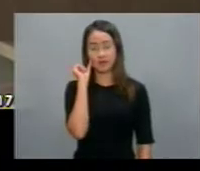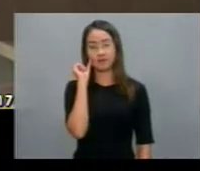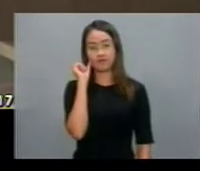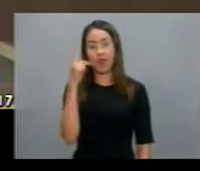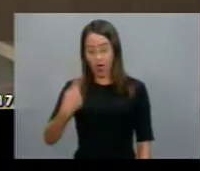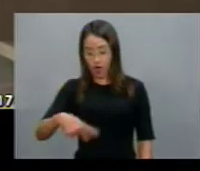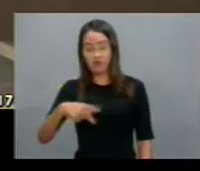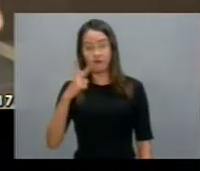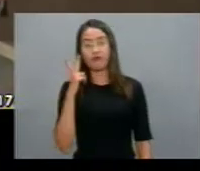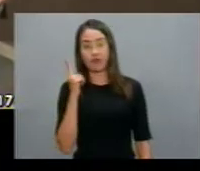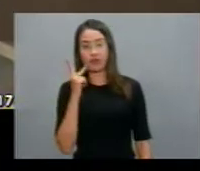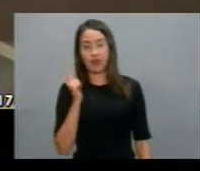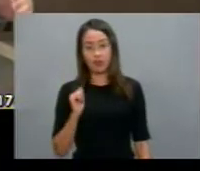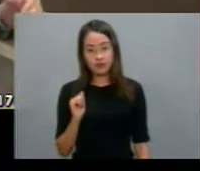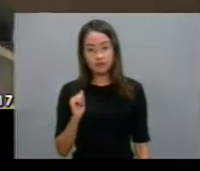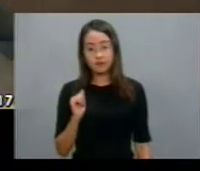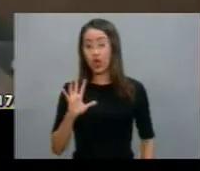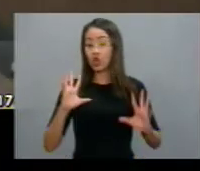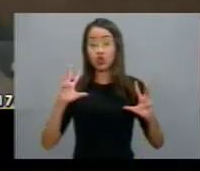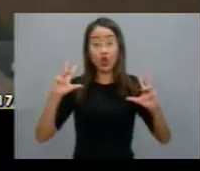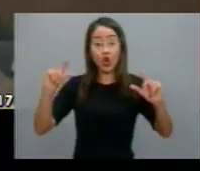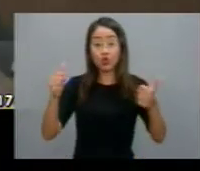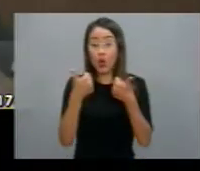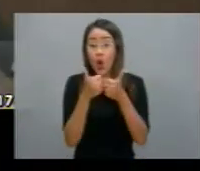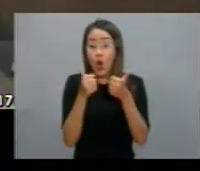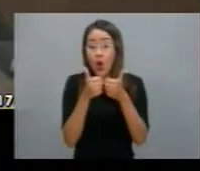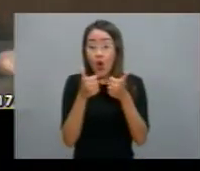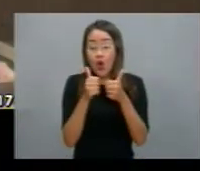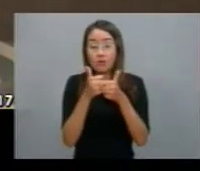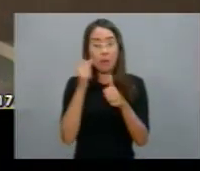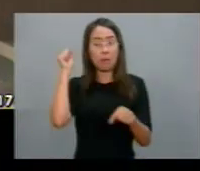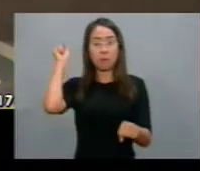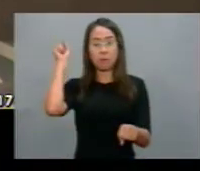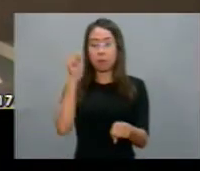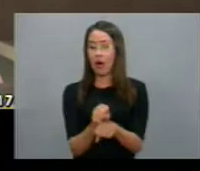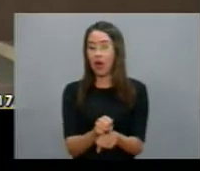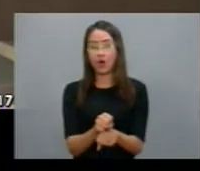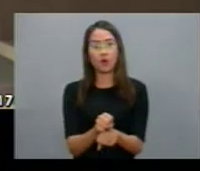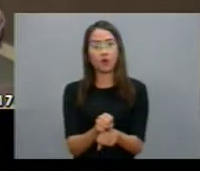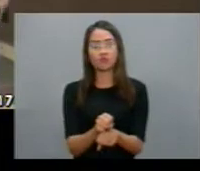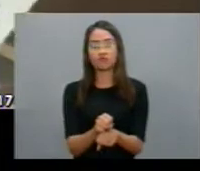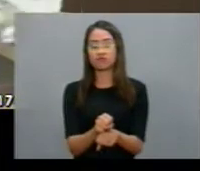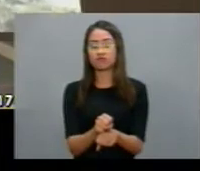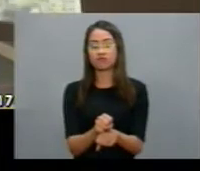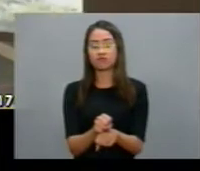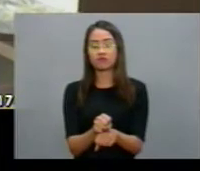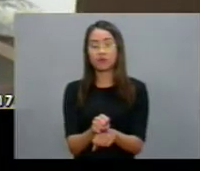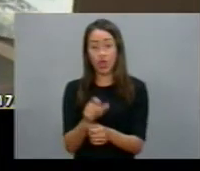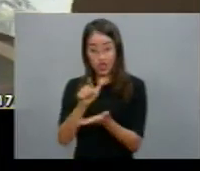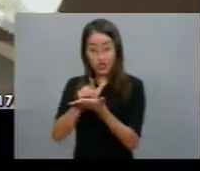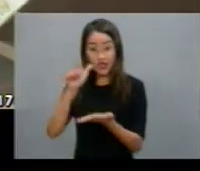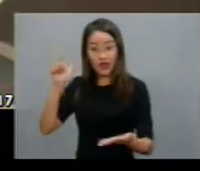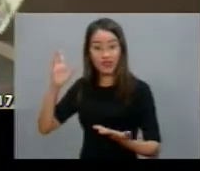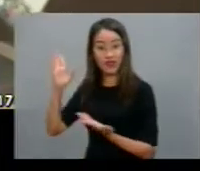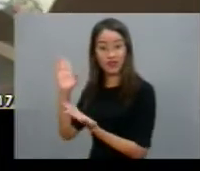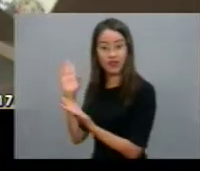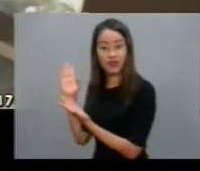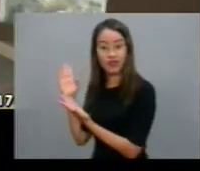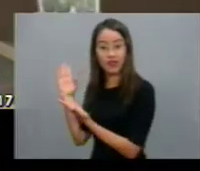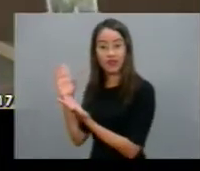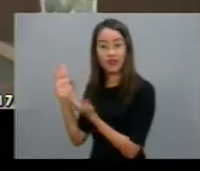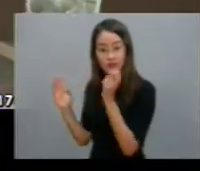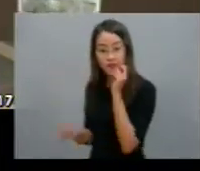em Fortaleza e que paralisaram a cidade. Veja, os jornais de hoje,